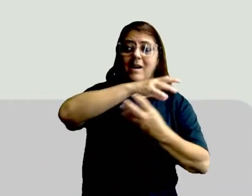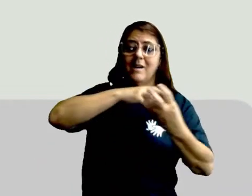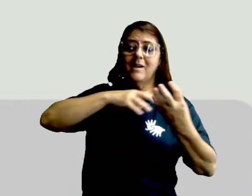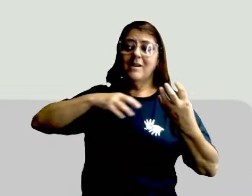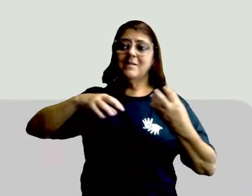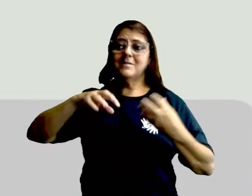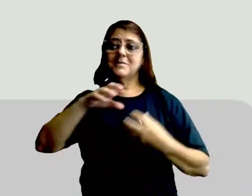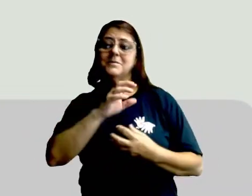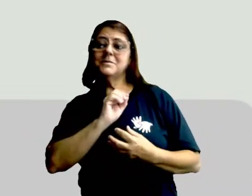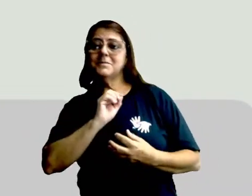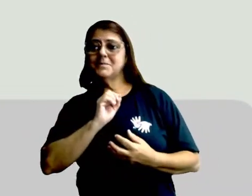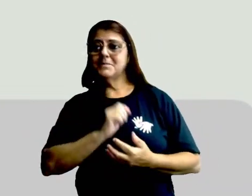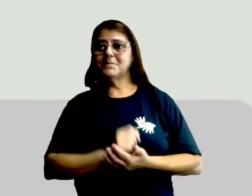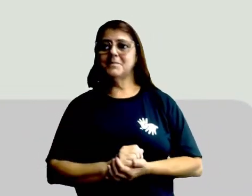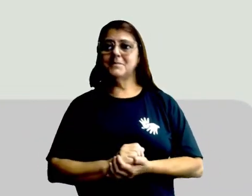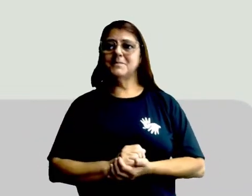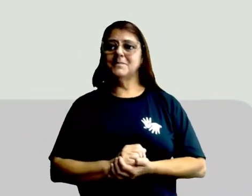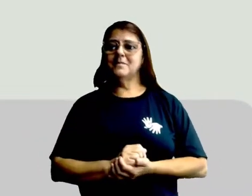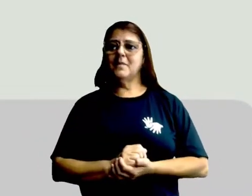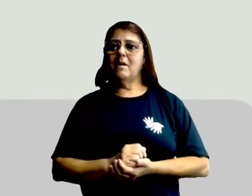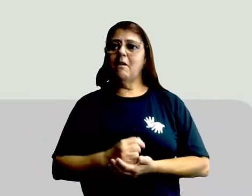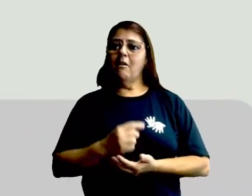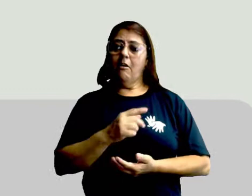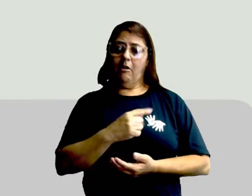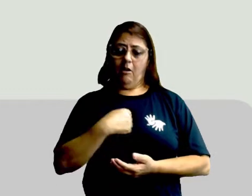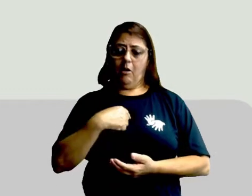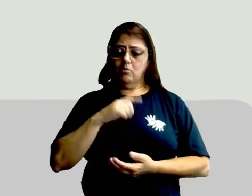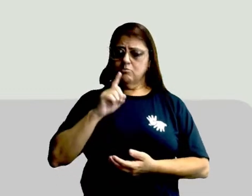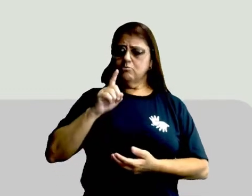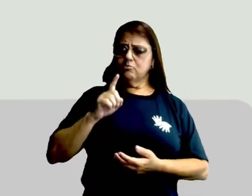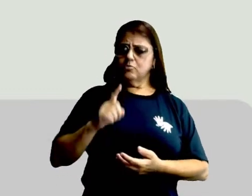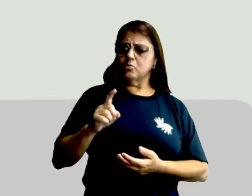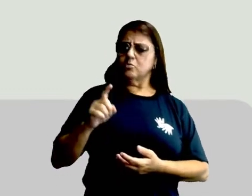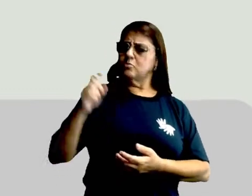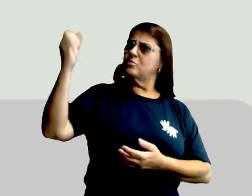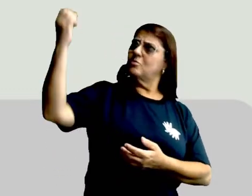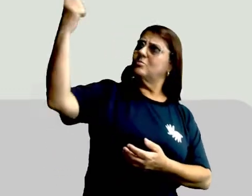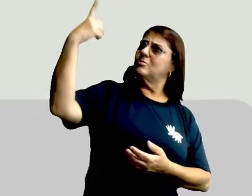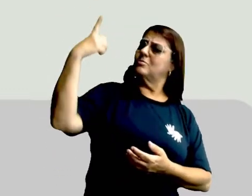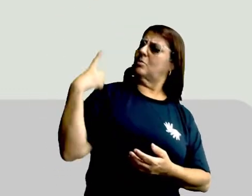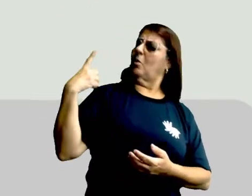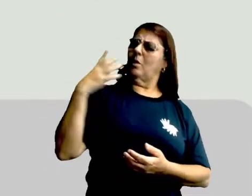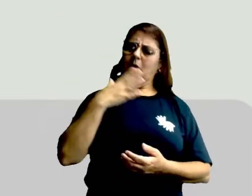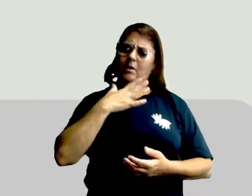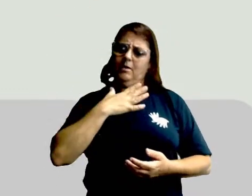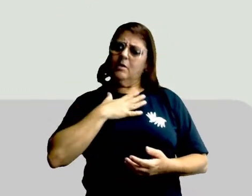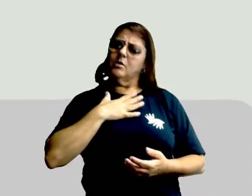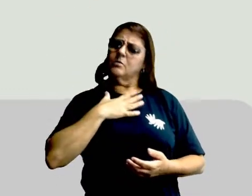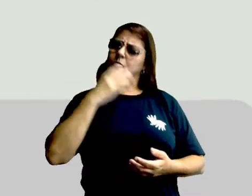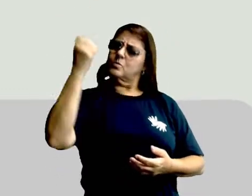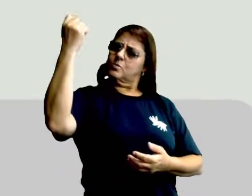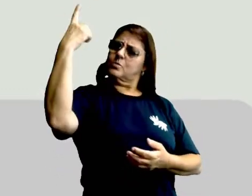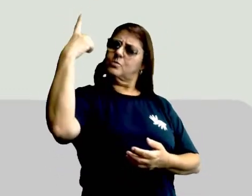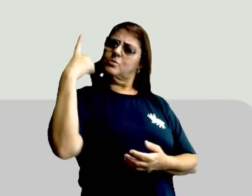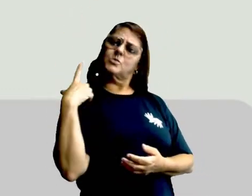Rhymes. Eu sou o Sol, sou eu, sou o